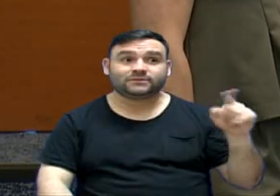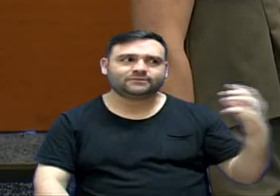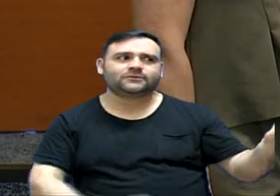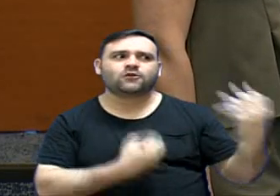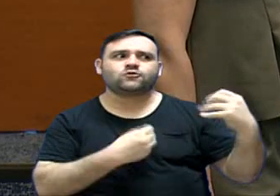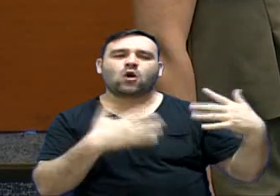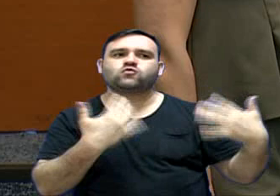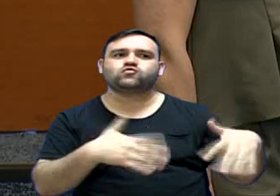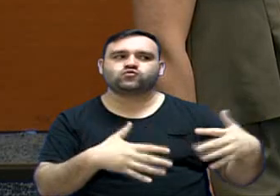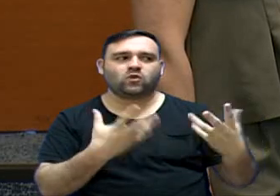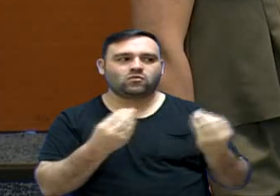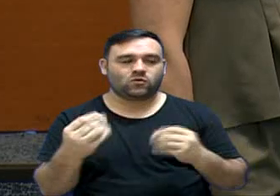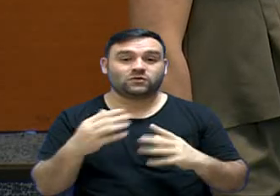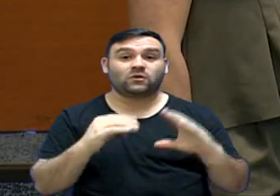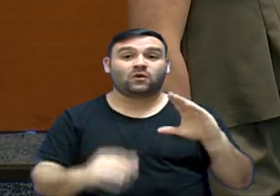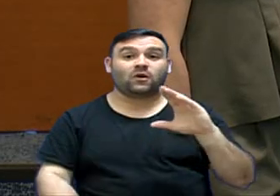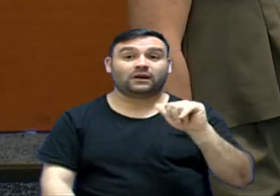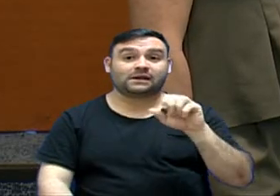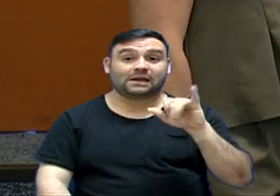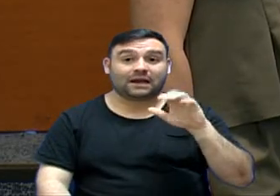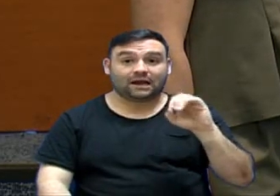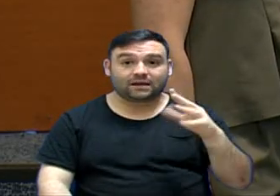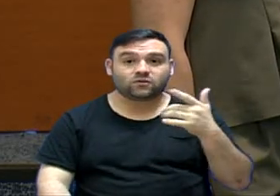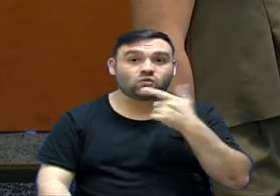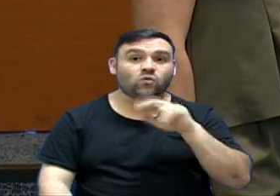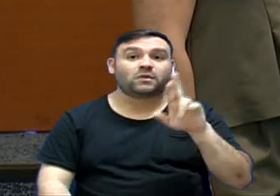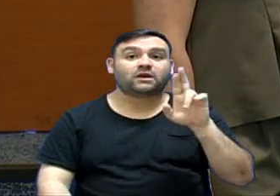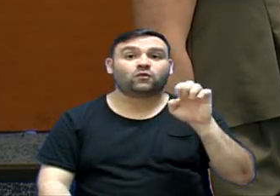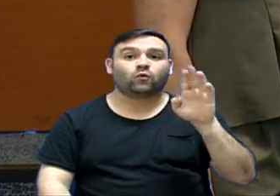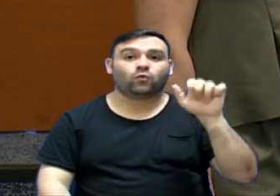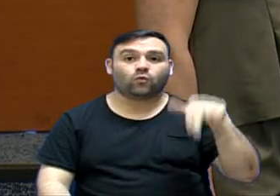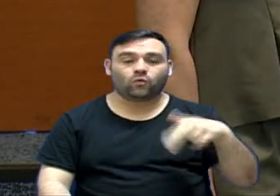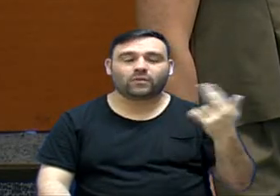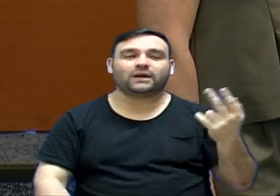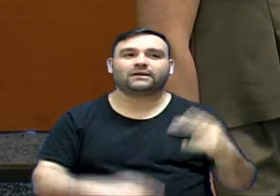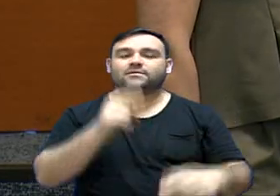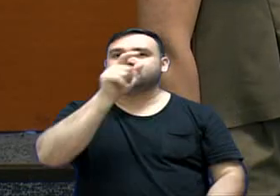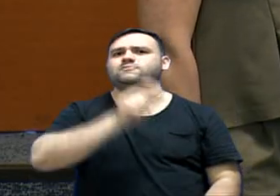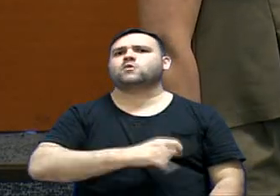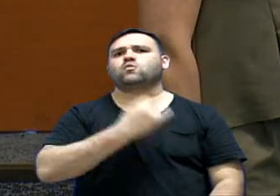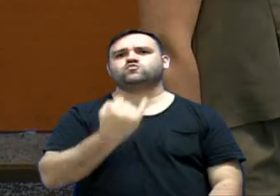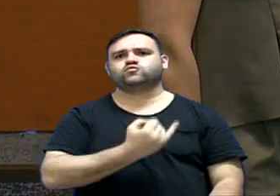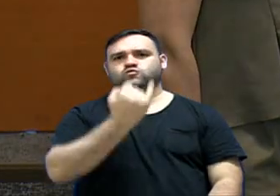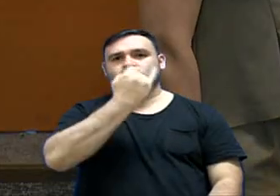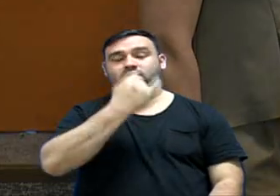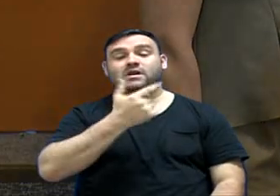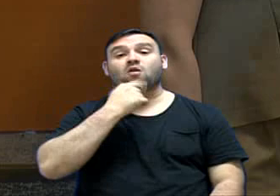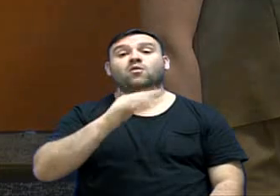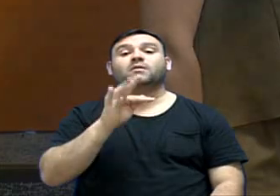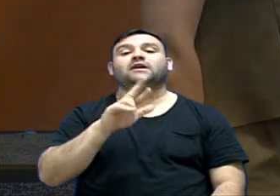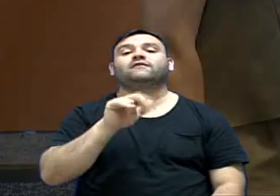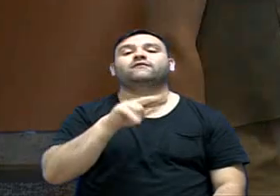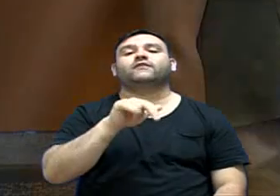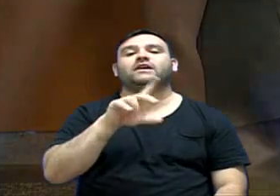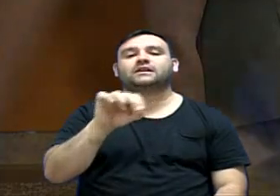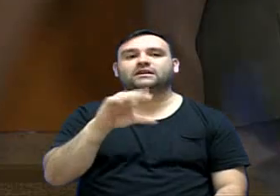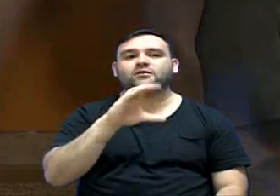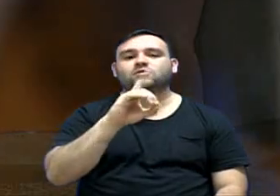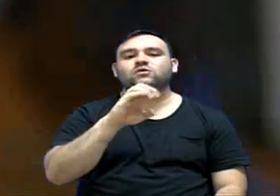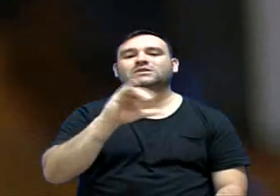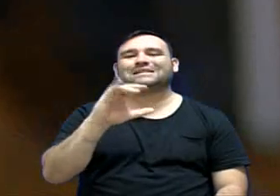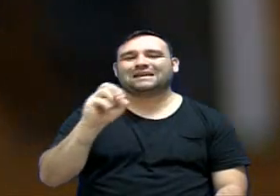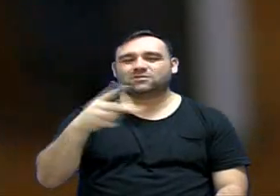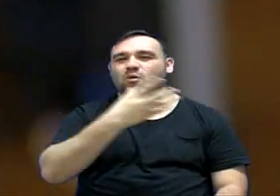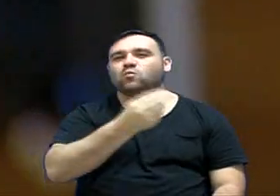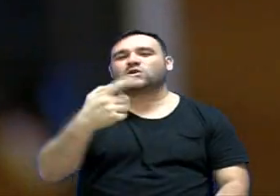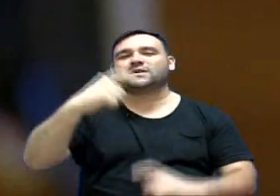ensinou muito, Dr. Cássio, Dr. Rubem, também uma pessoa muito importante, Dr. Fernando, Dr. Décio,